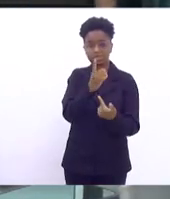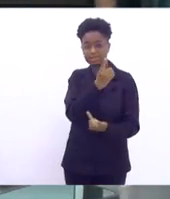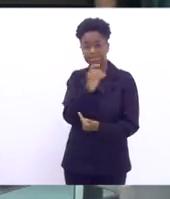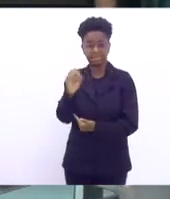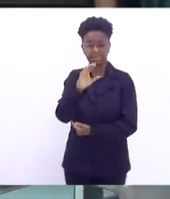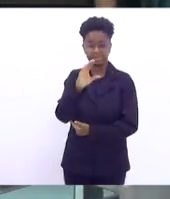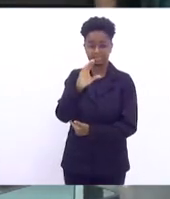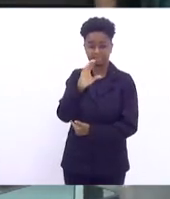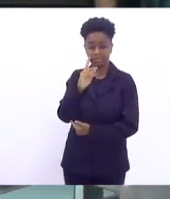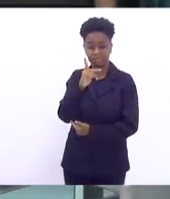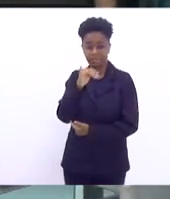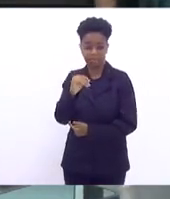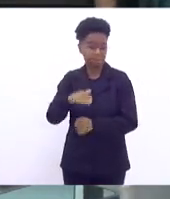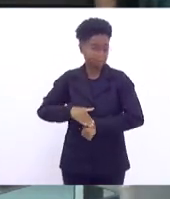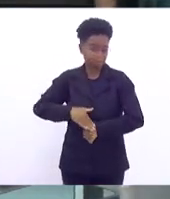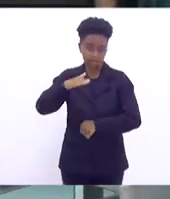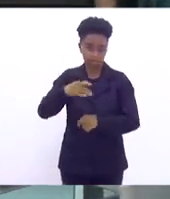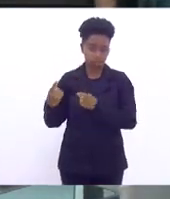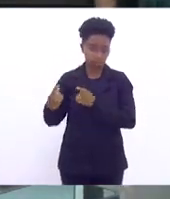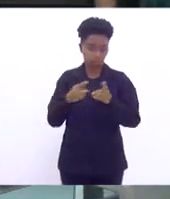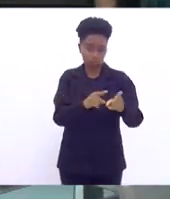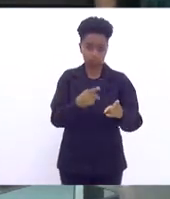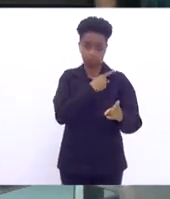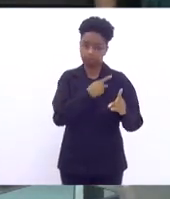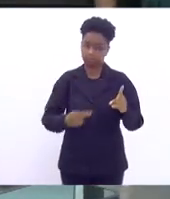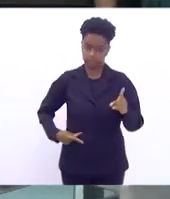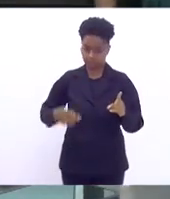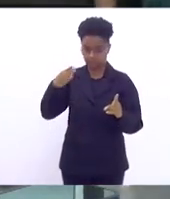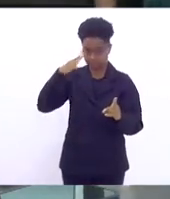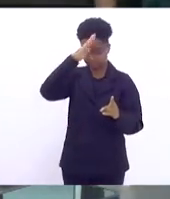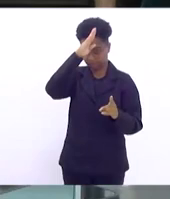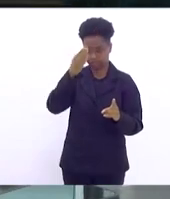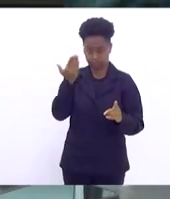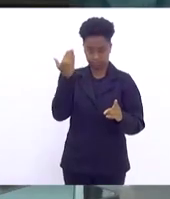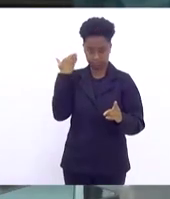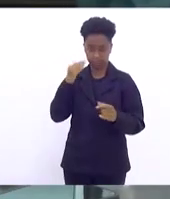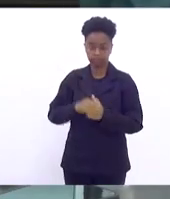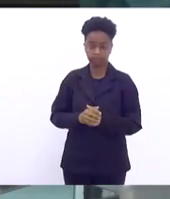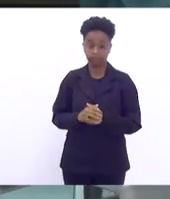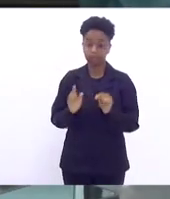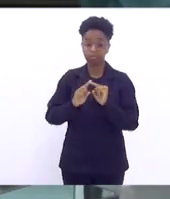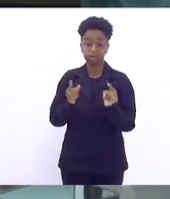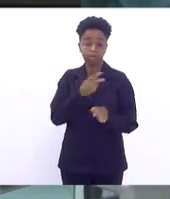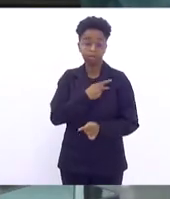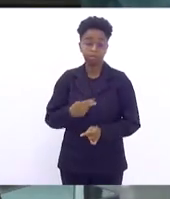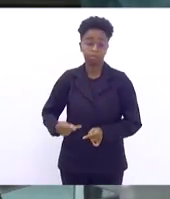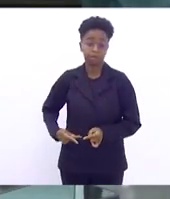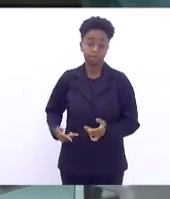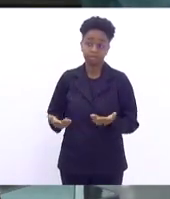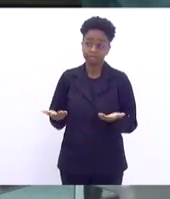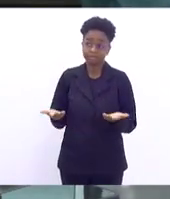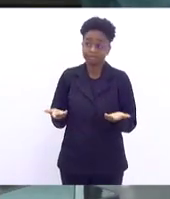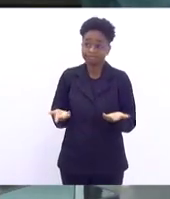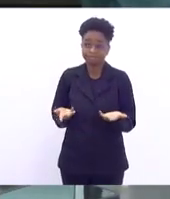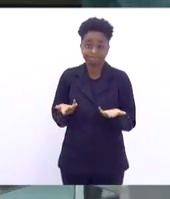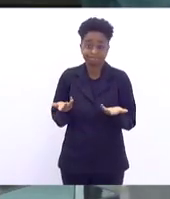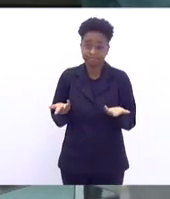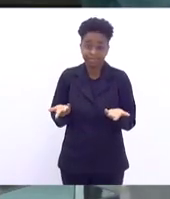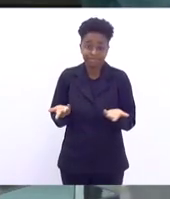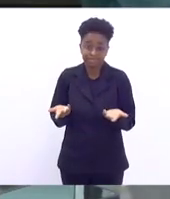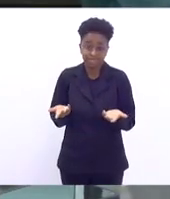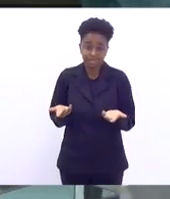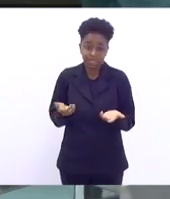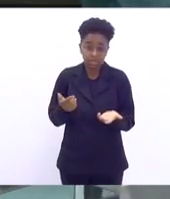cpis contra o Presidente da República então o presidente não instalou nenhuma que